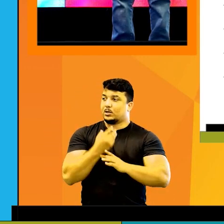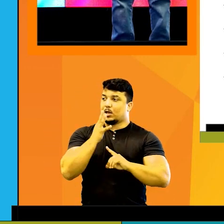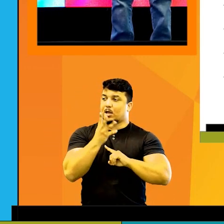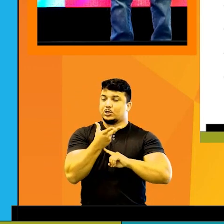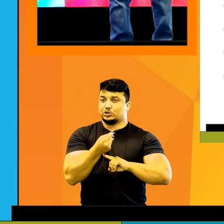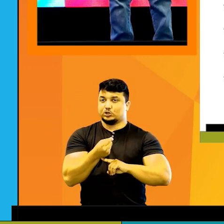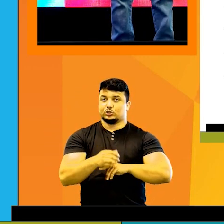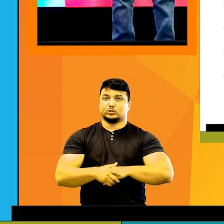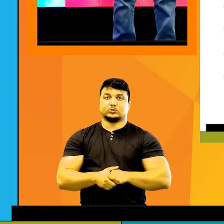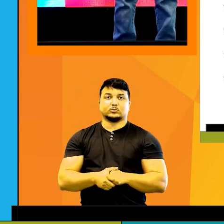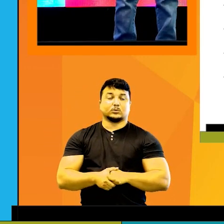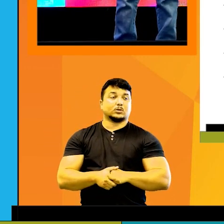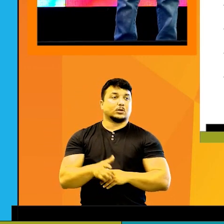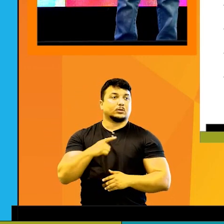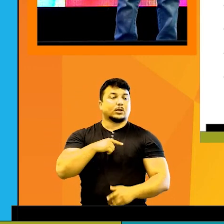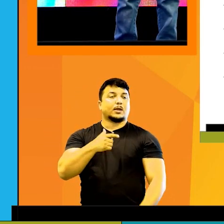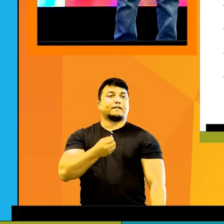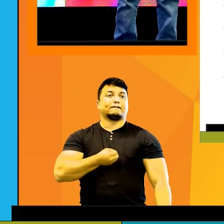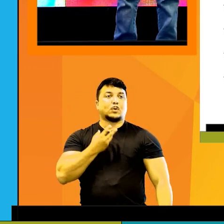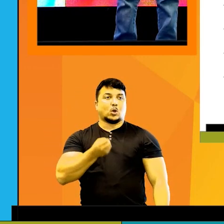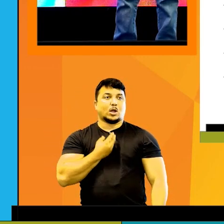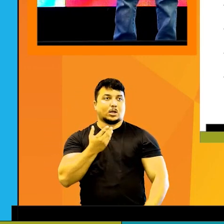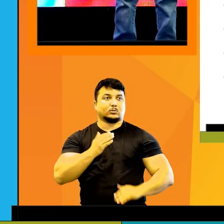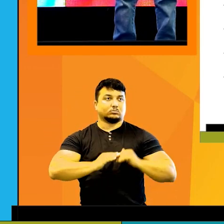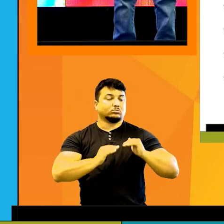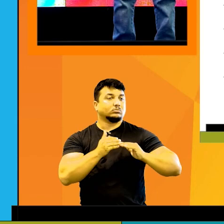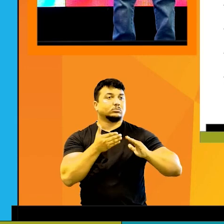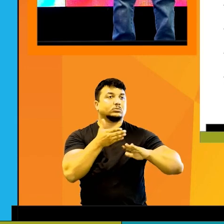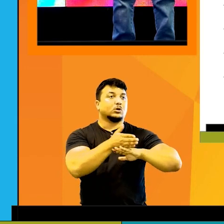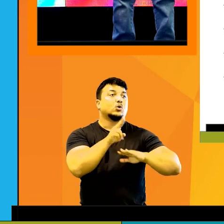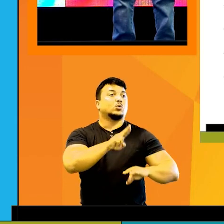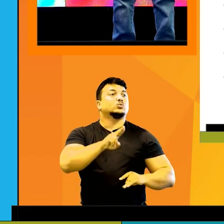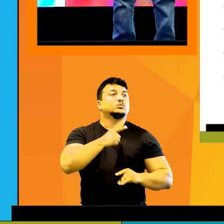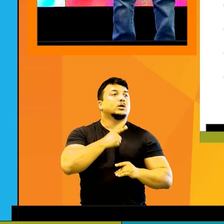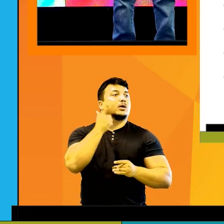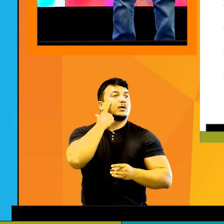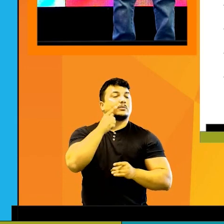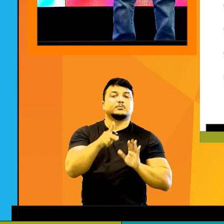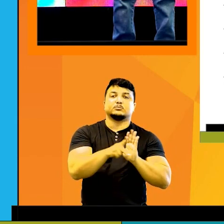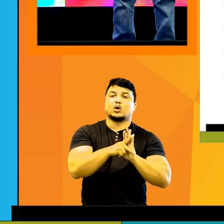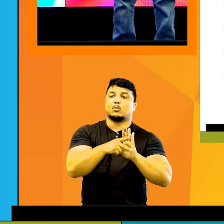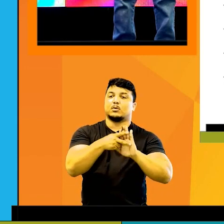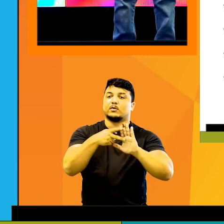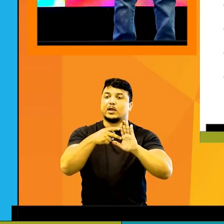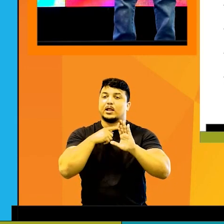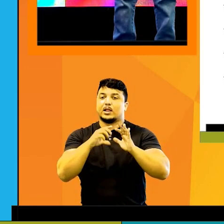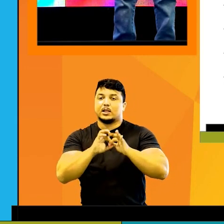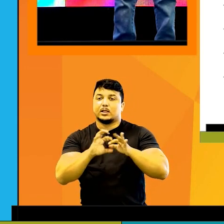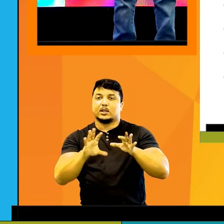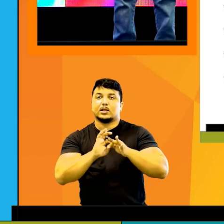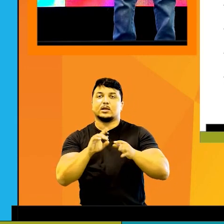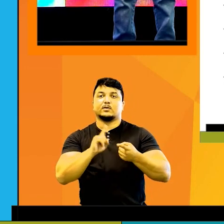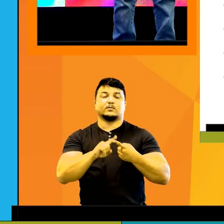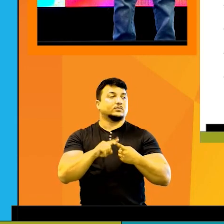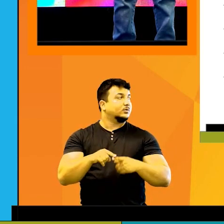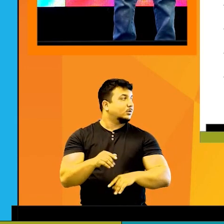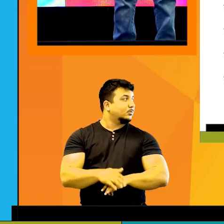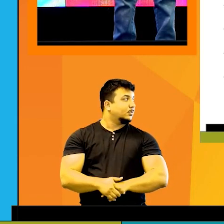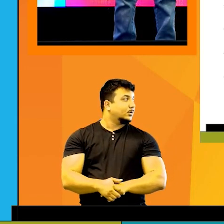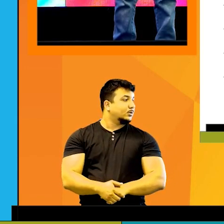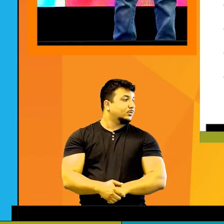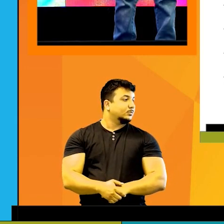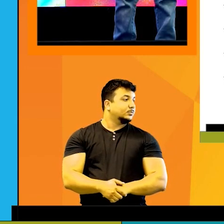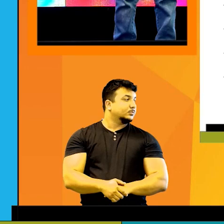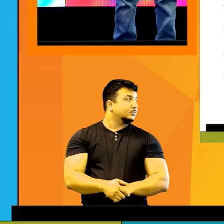artística. Aí os poetas românticos passaram a utilizar versos livres e brancos.